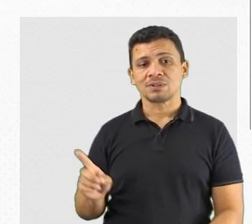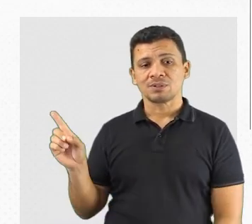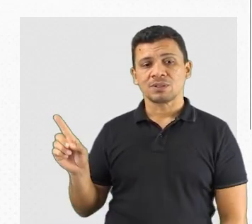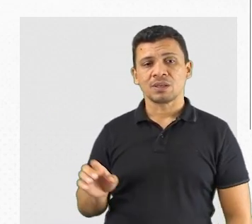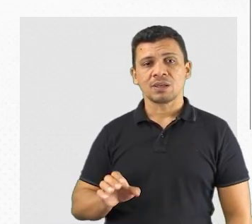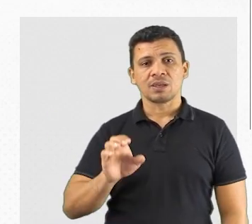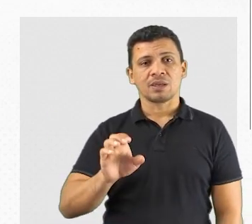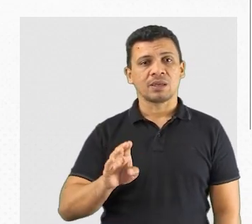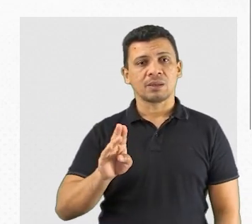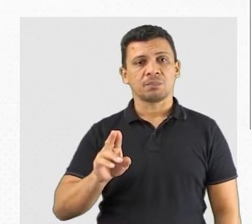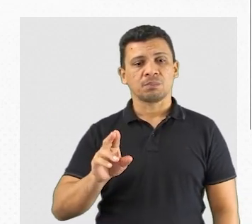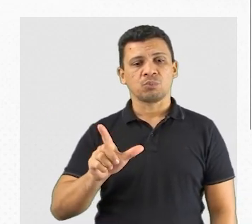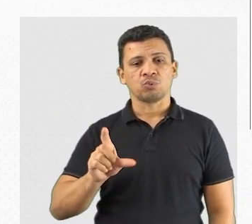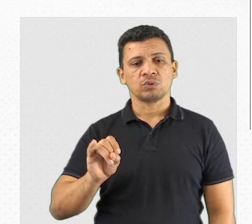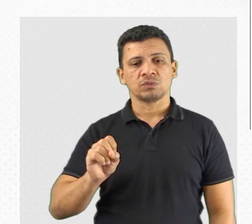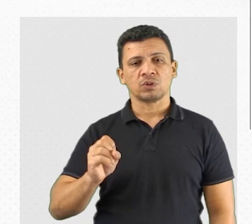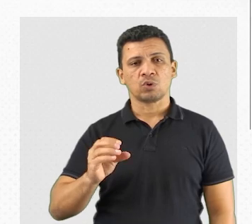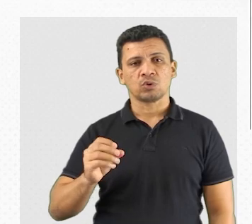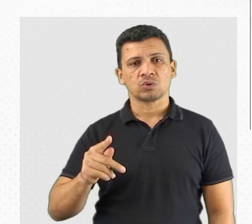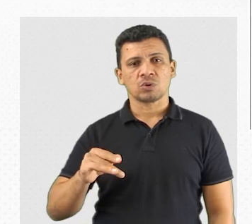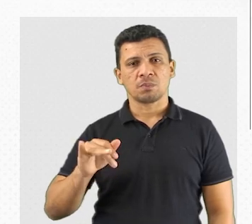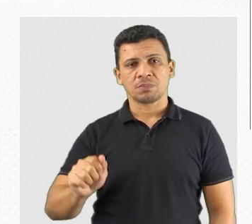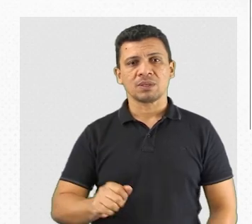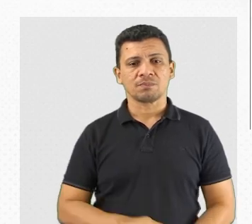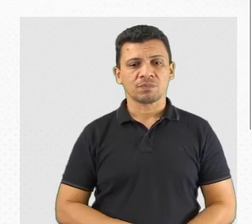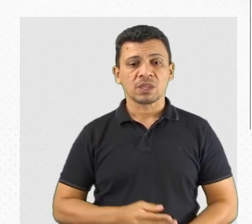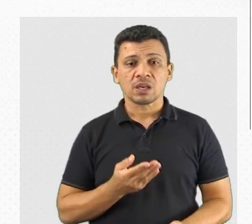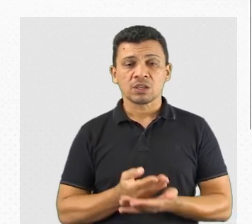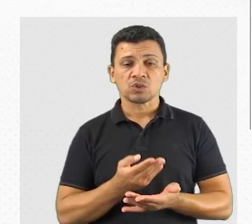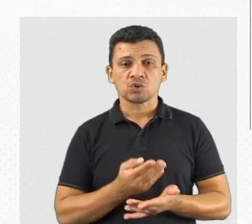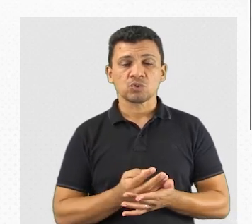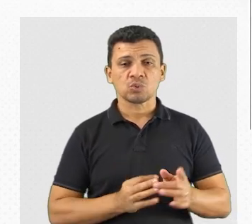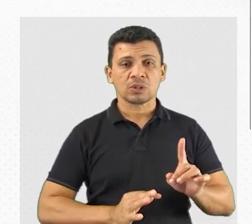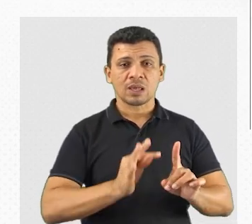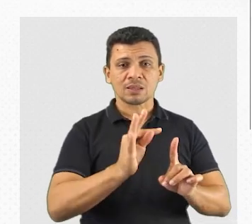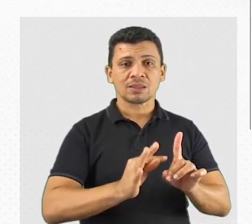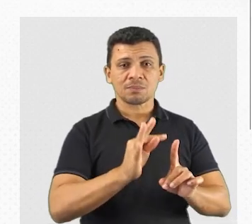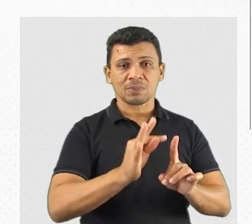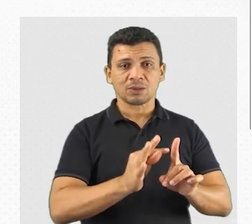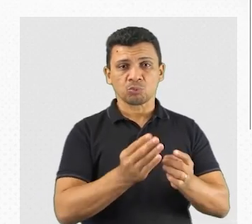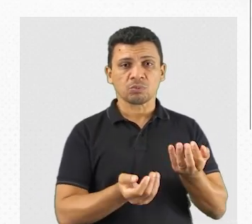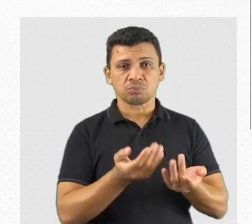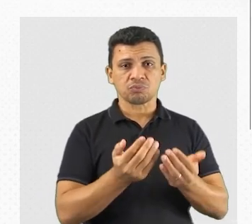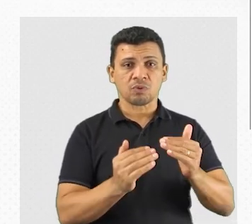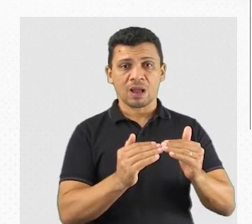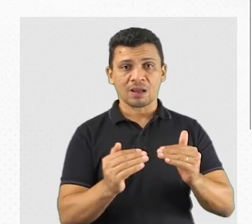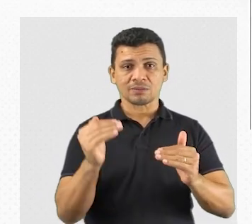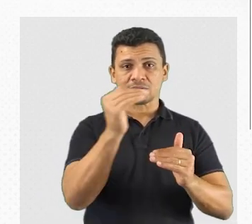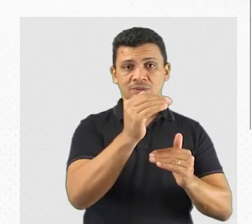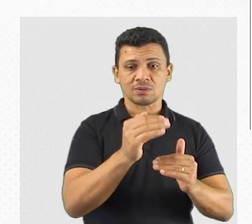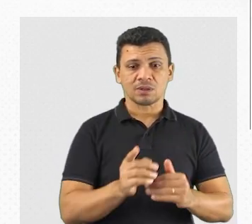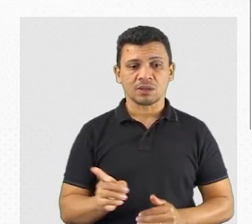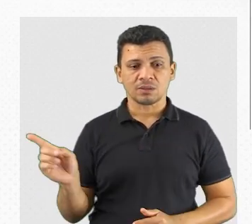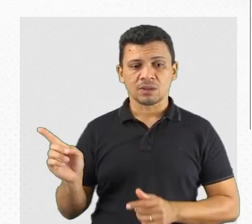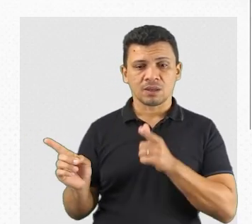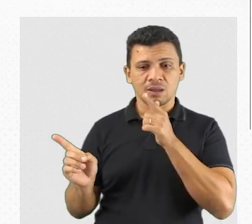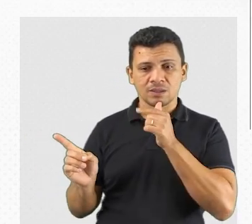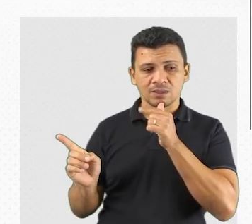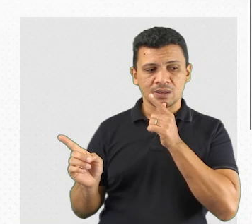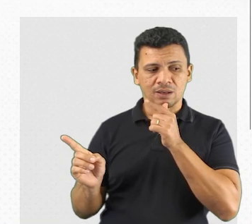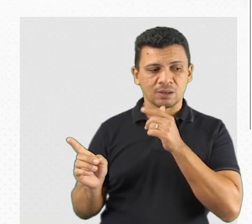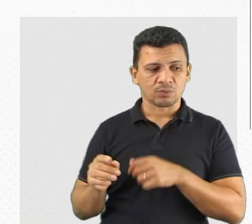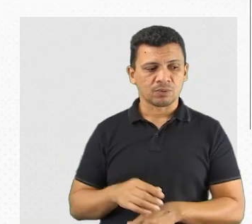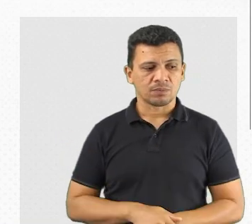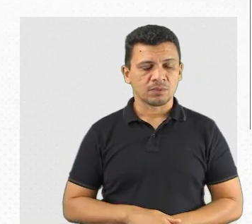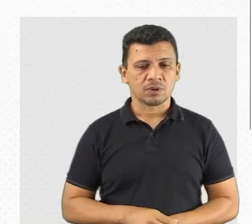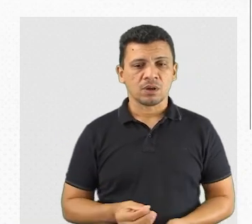estuda? Uma elevação na temperatura de ebulição do solvente, né, no caso aqui a água, por